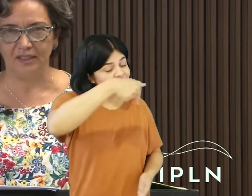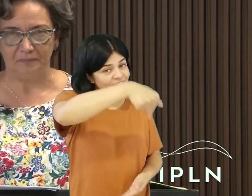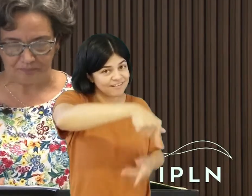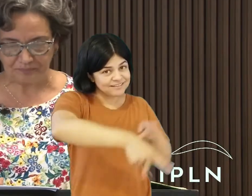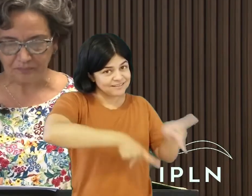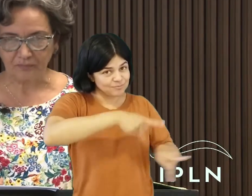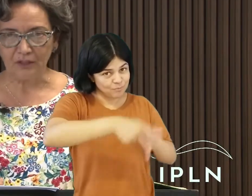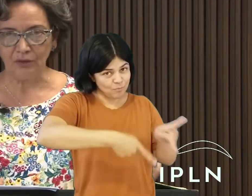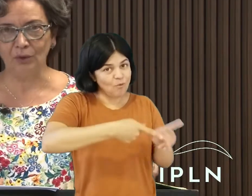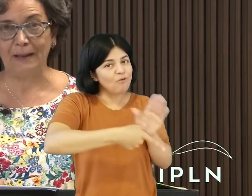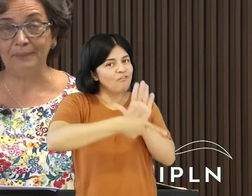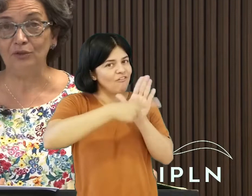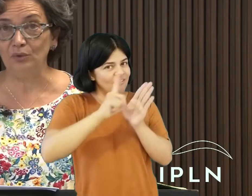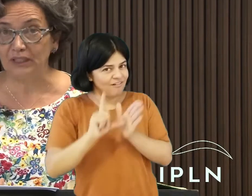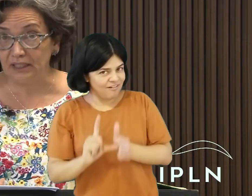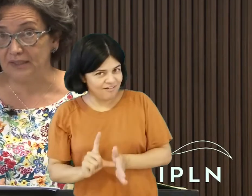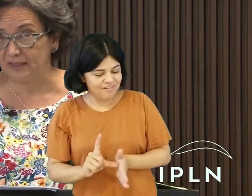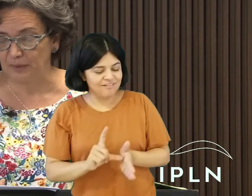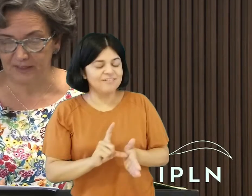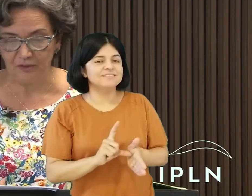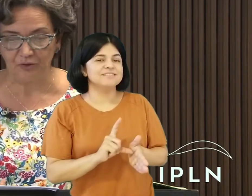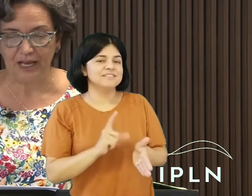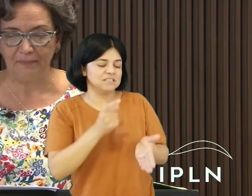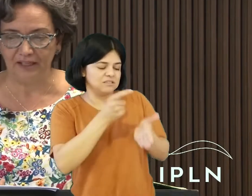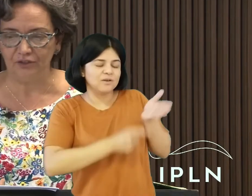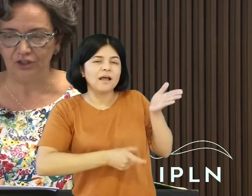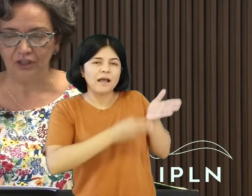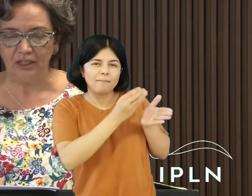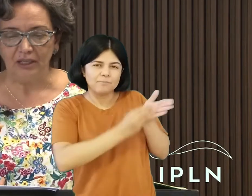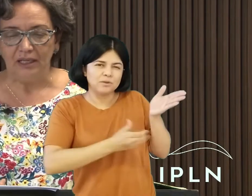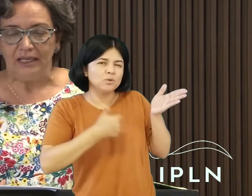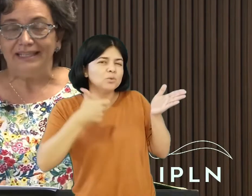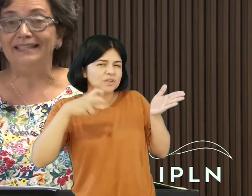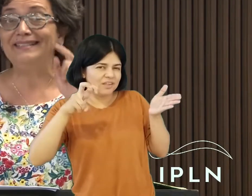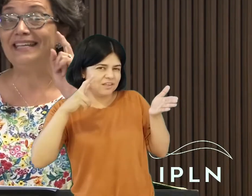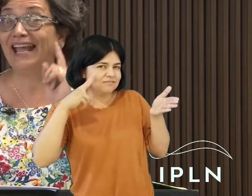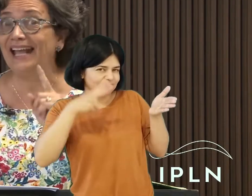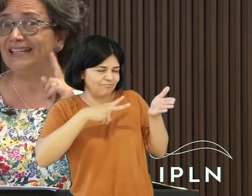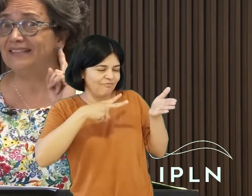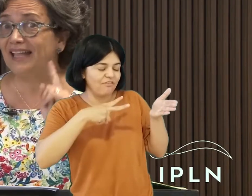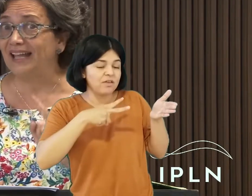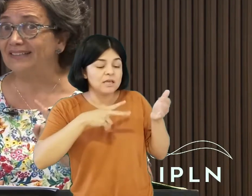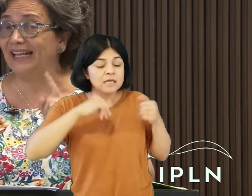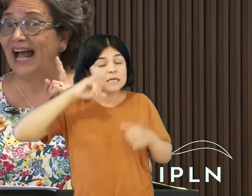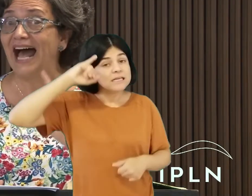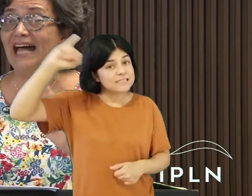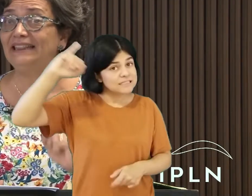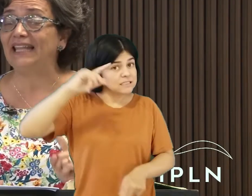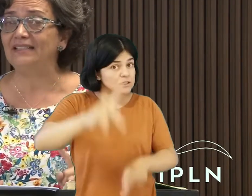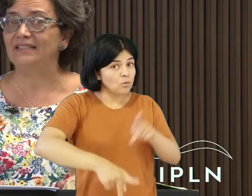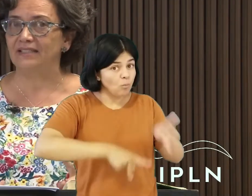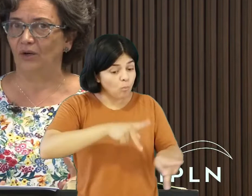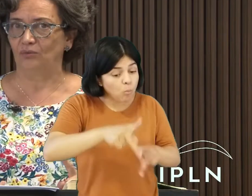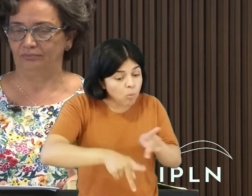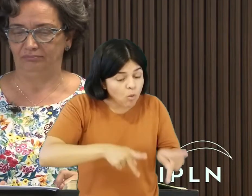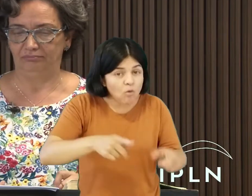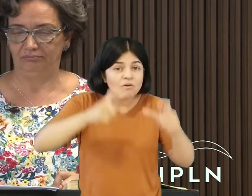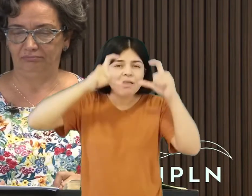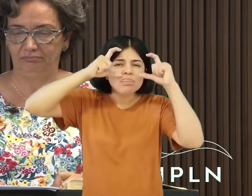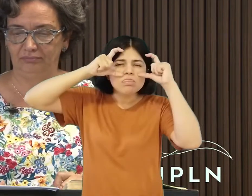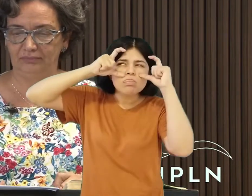anteriores, e no capítulo 15 especificamente, que se eles dessem